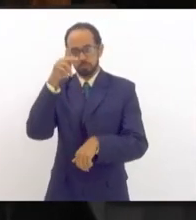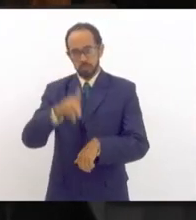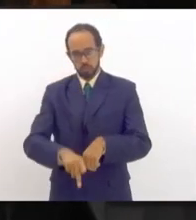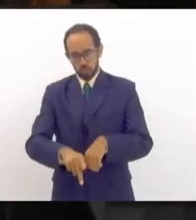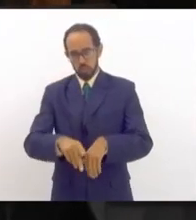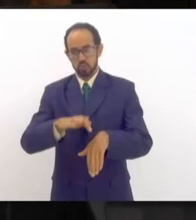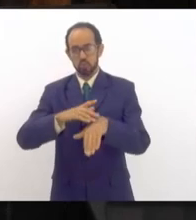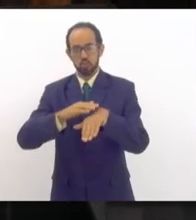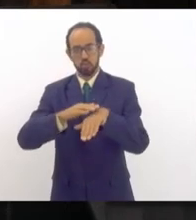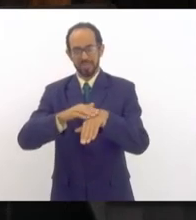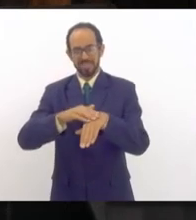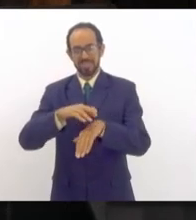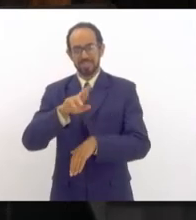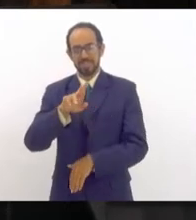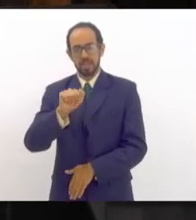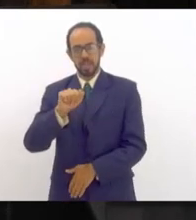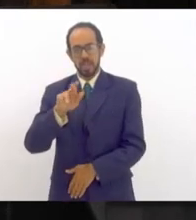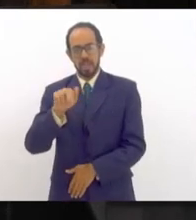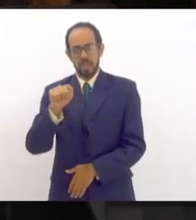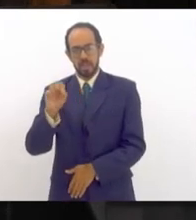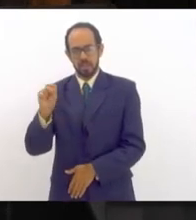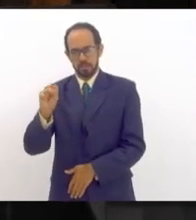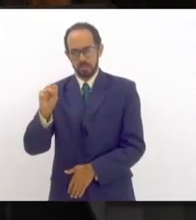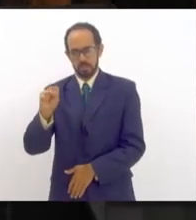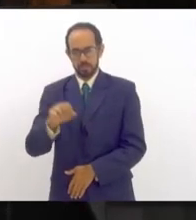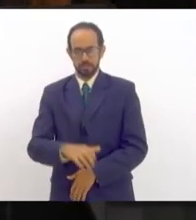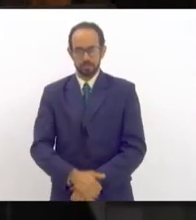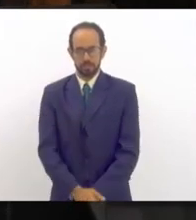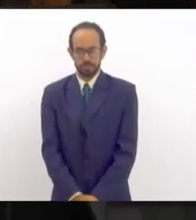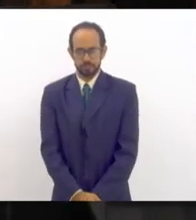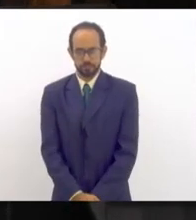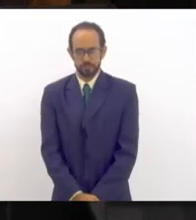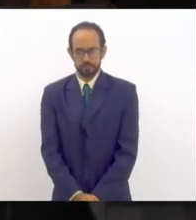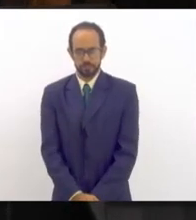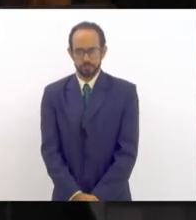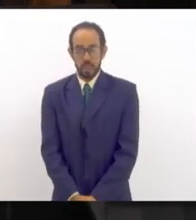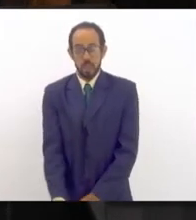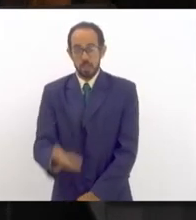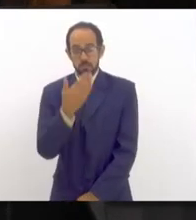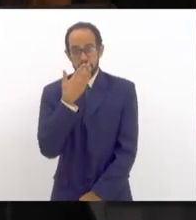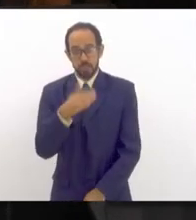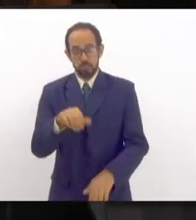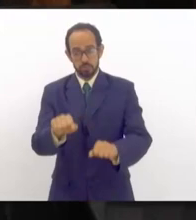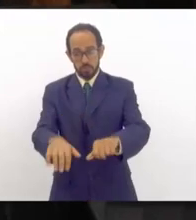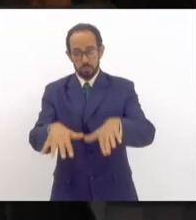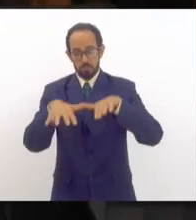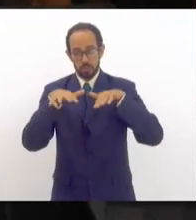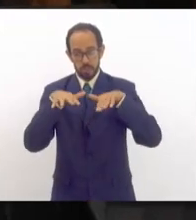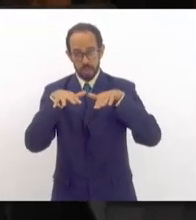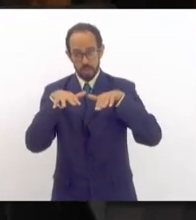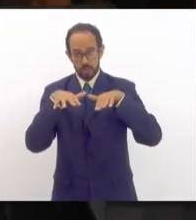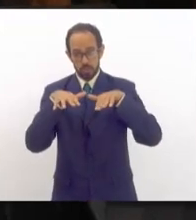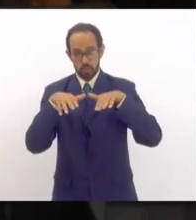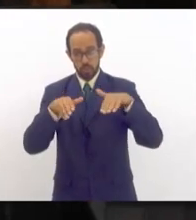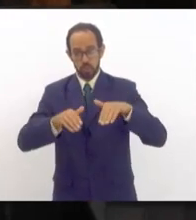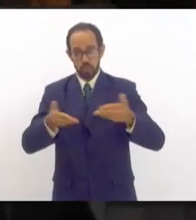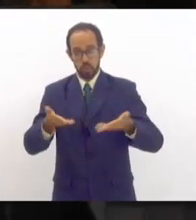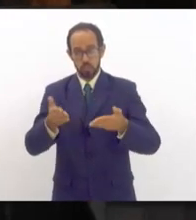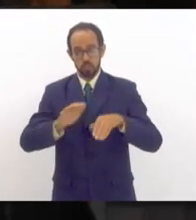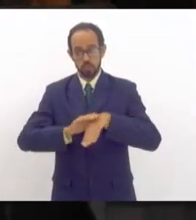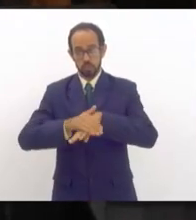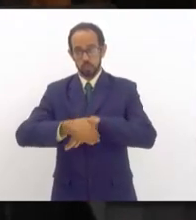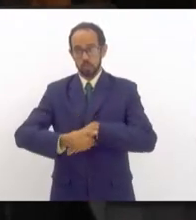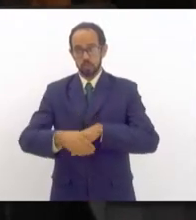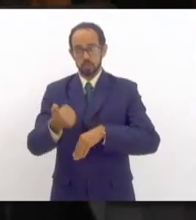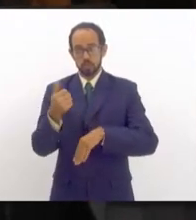com doenças raras e solicitamos o plenário na noite de hoje a partir